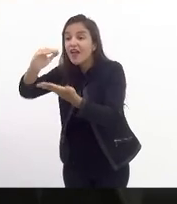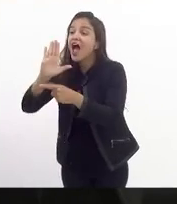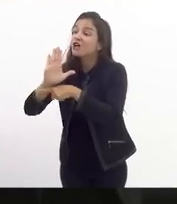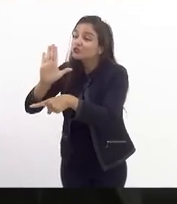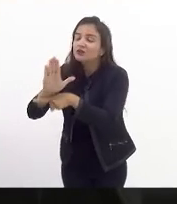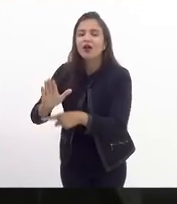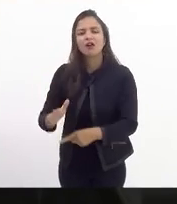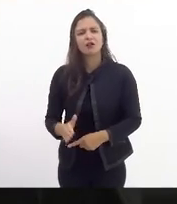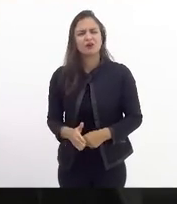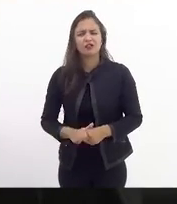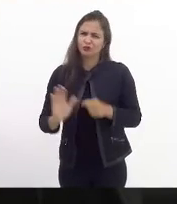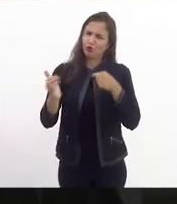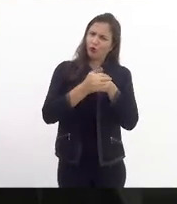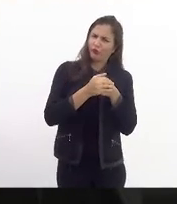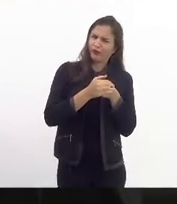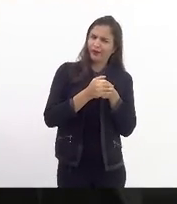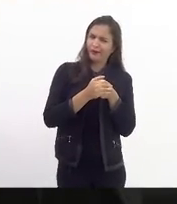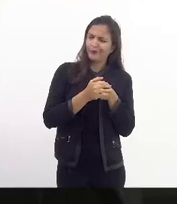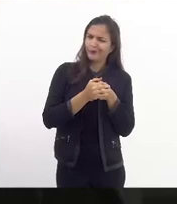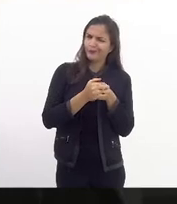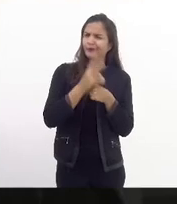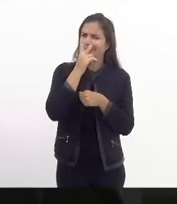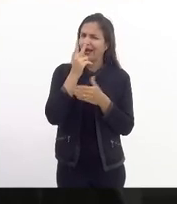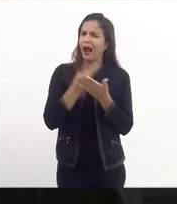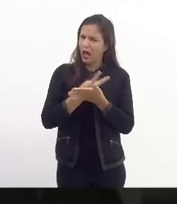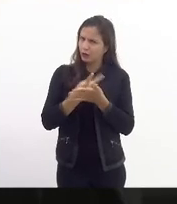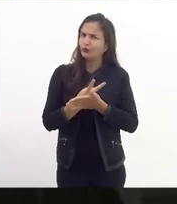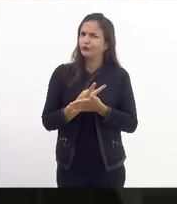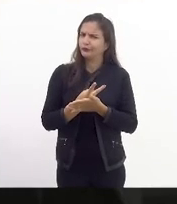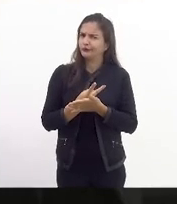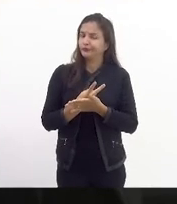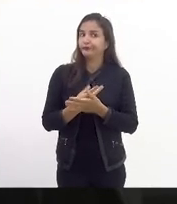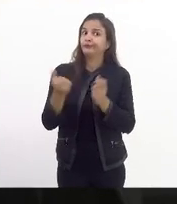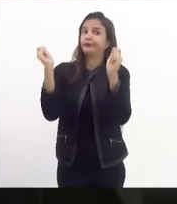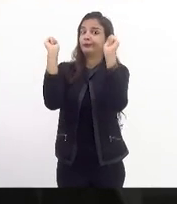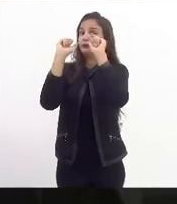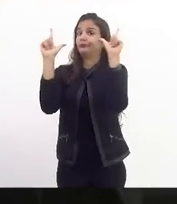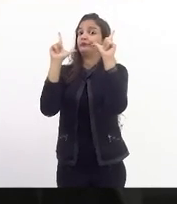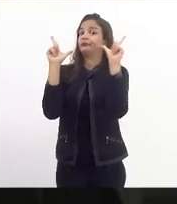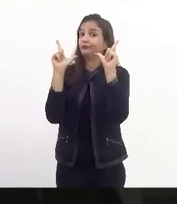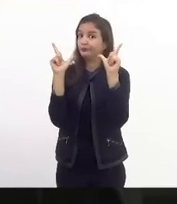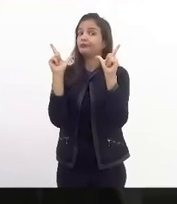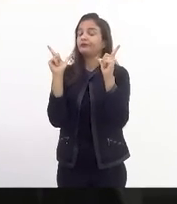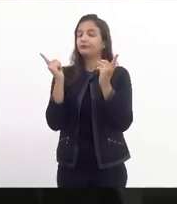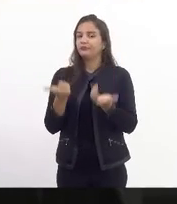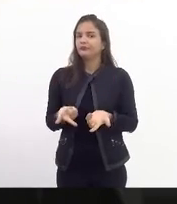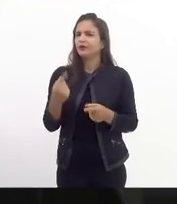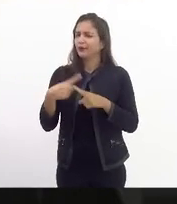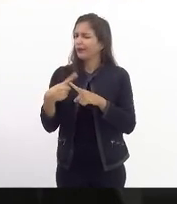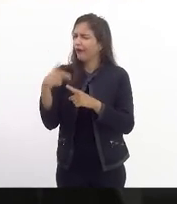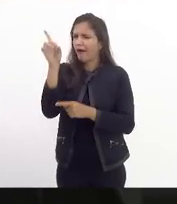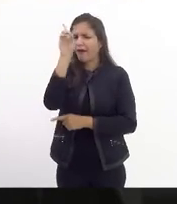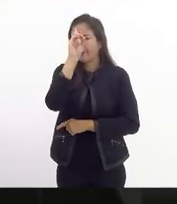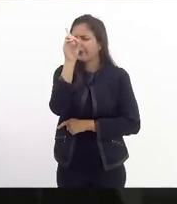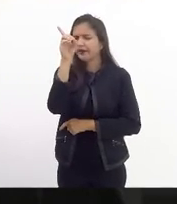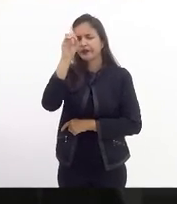Então, tudo isso chama atenção, né? Porque está acontecendo